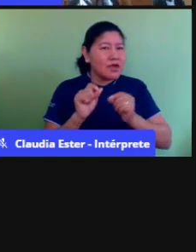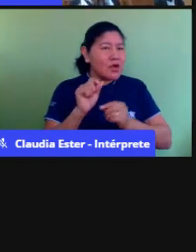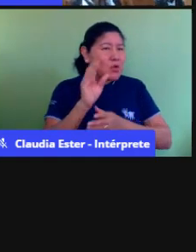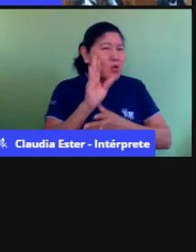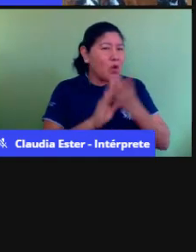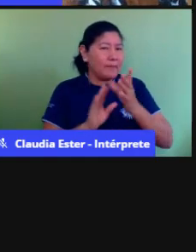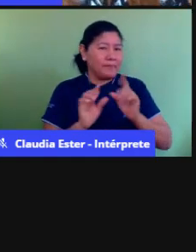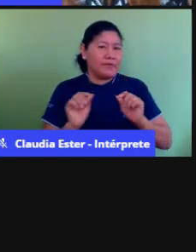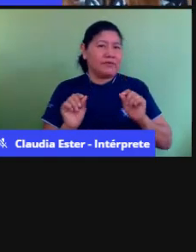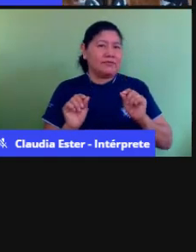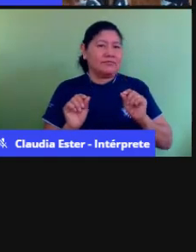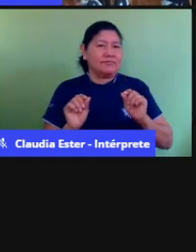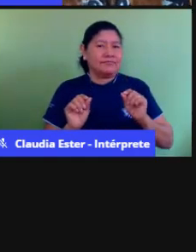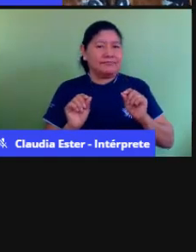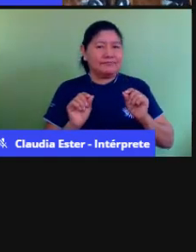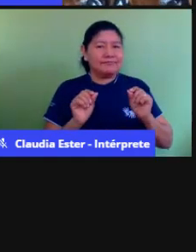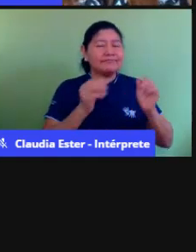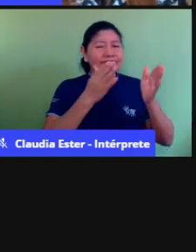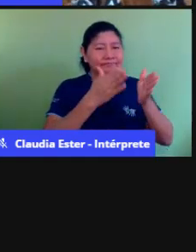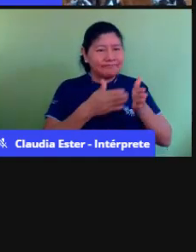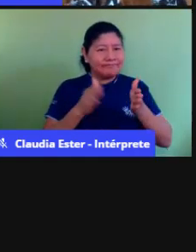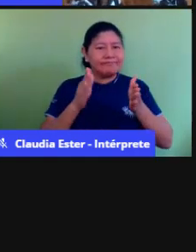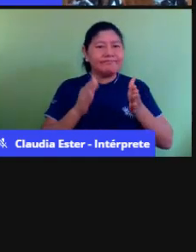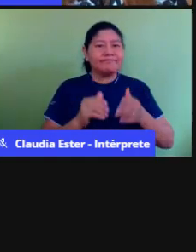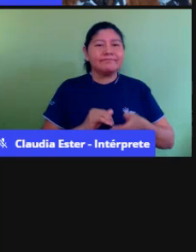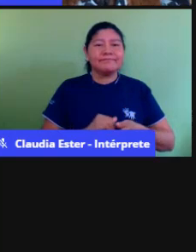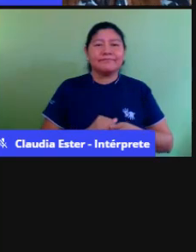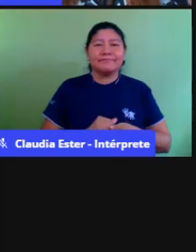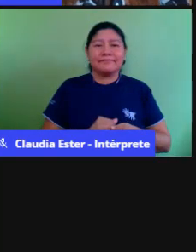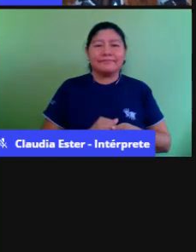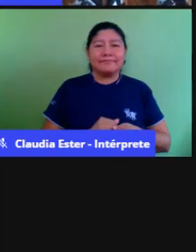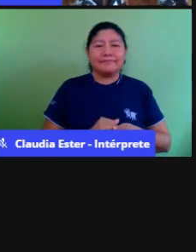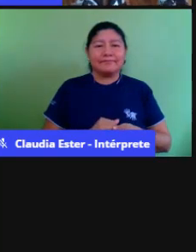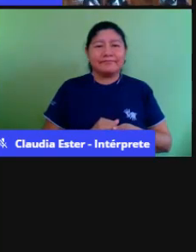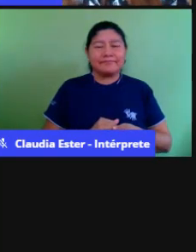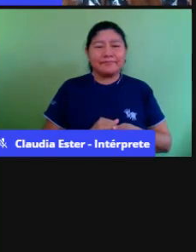vocês. Pode passar o slide, por gentileza.